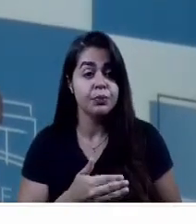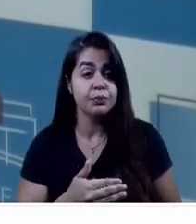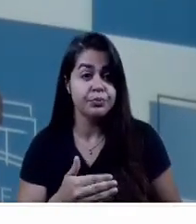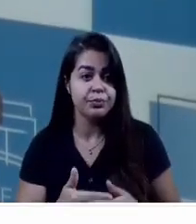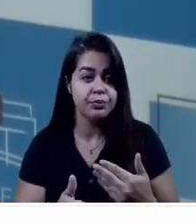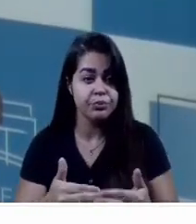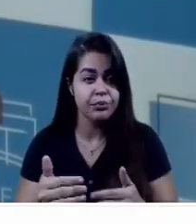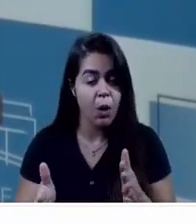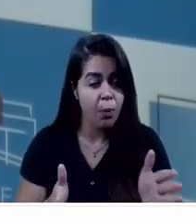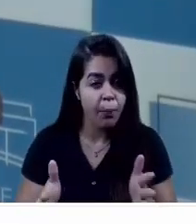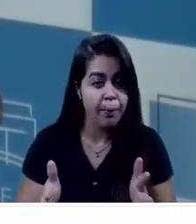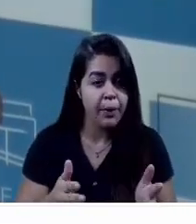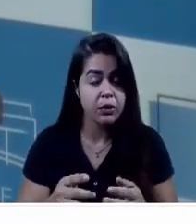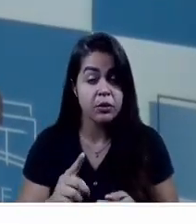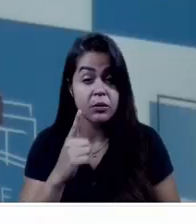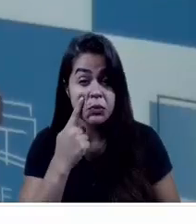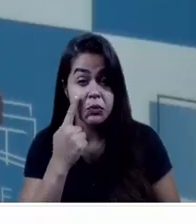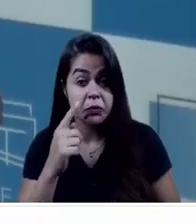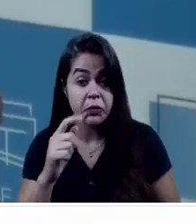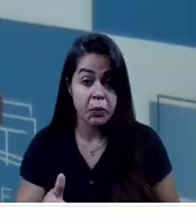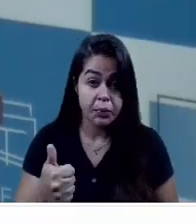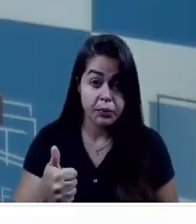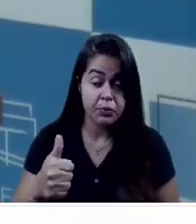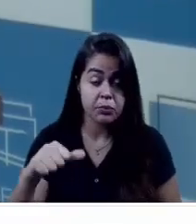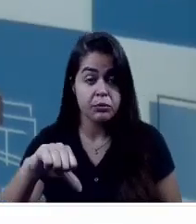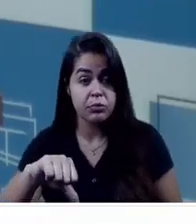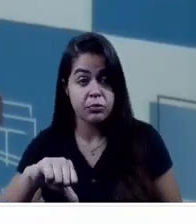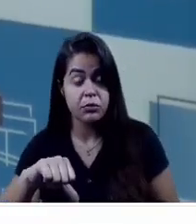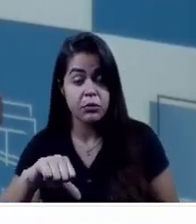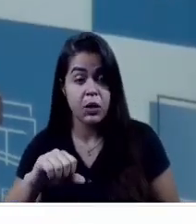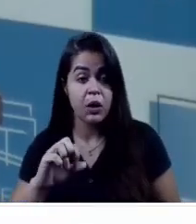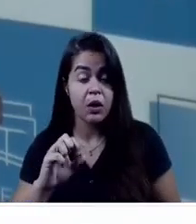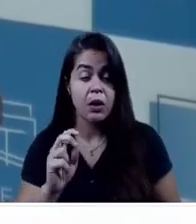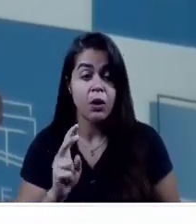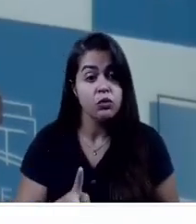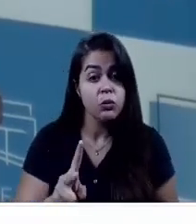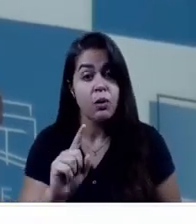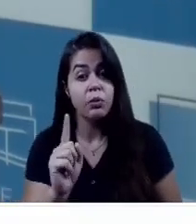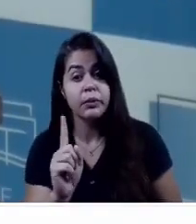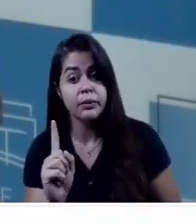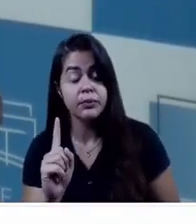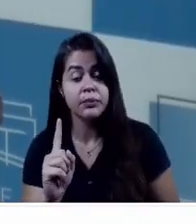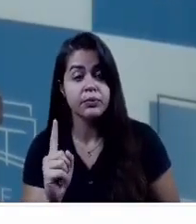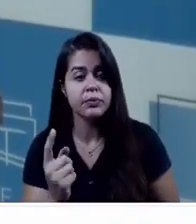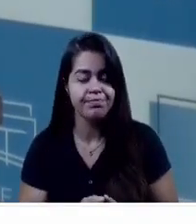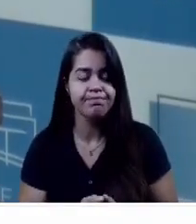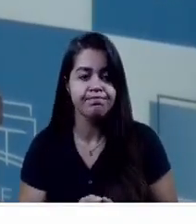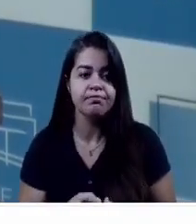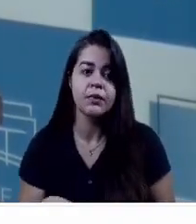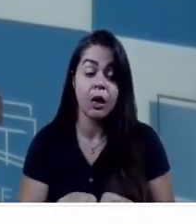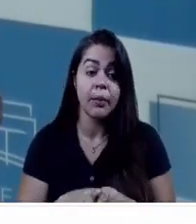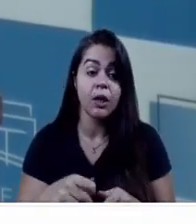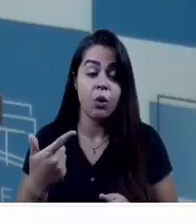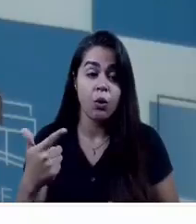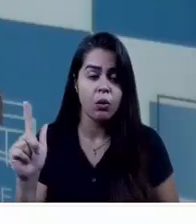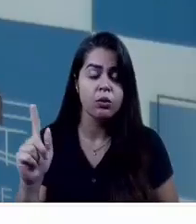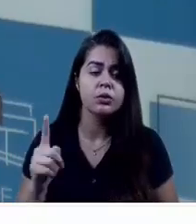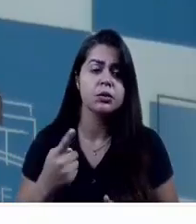vai continuar ou não com o serviço da próxima empresa. Um outro problema gravíssimo identificado.